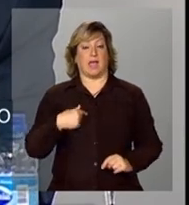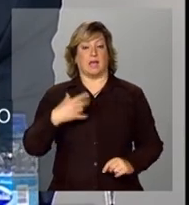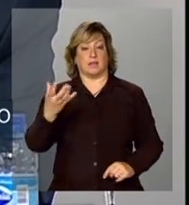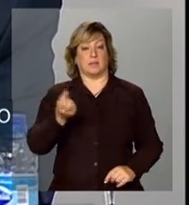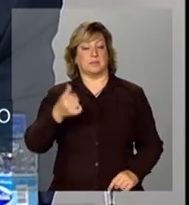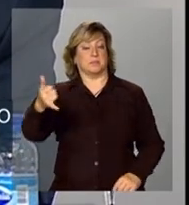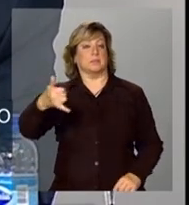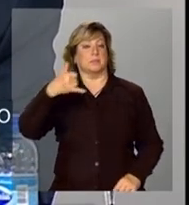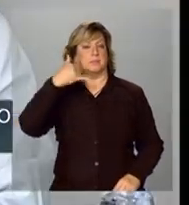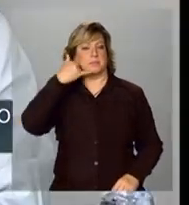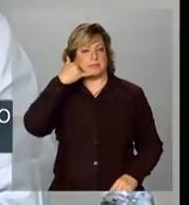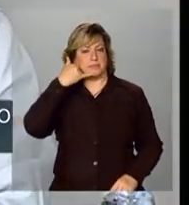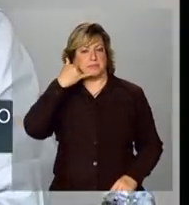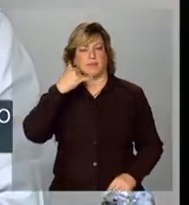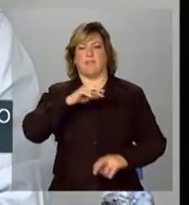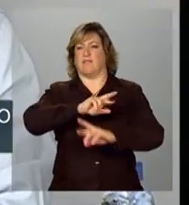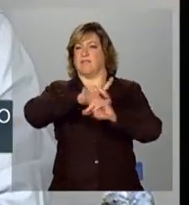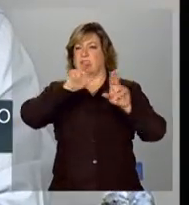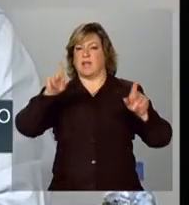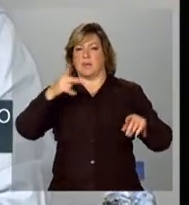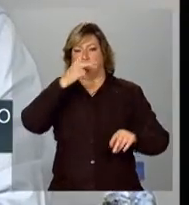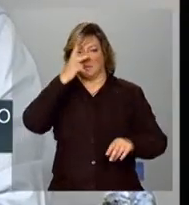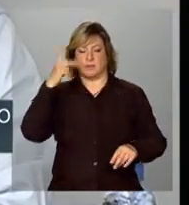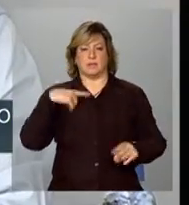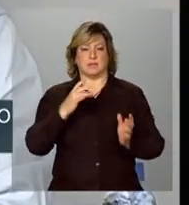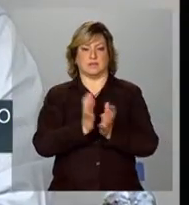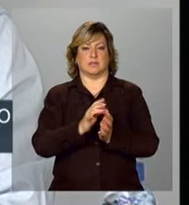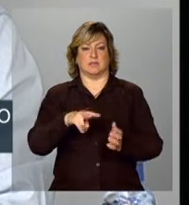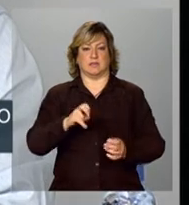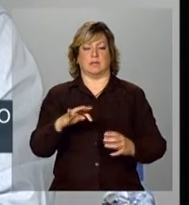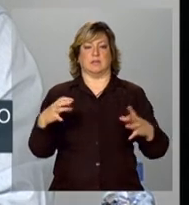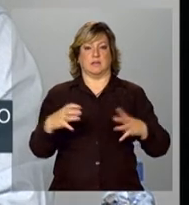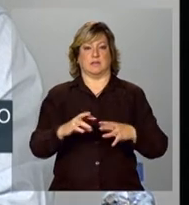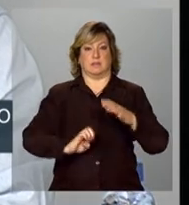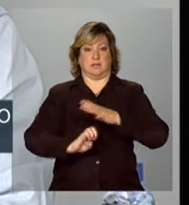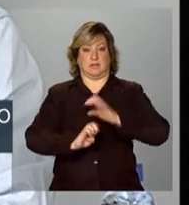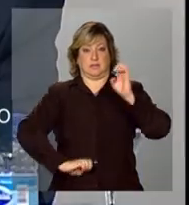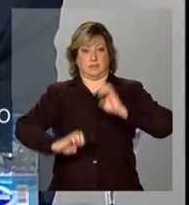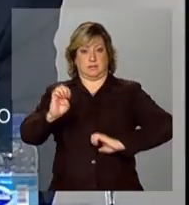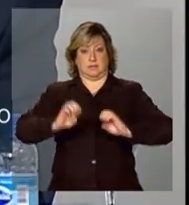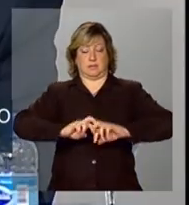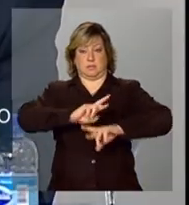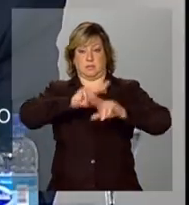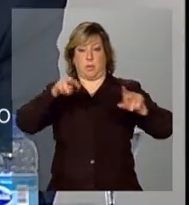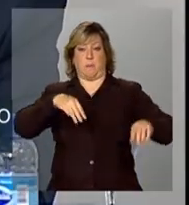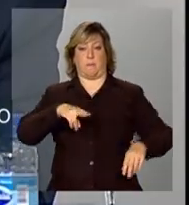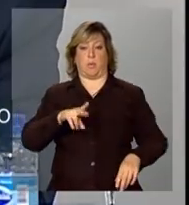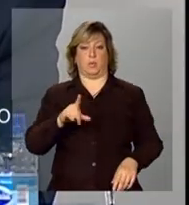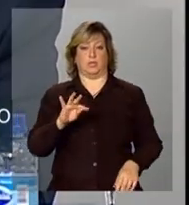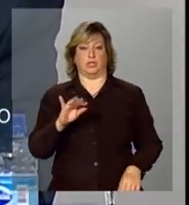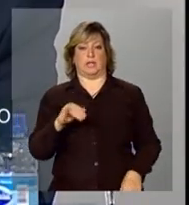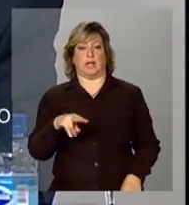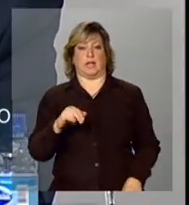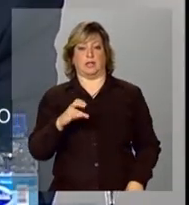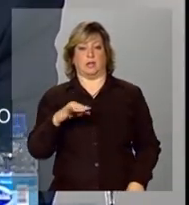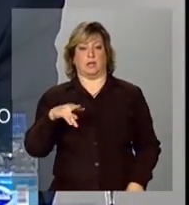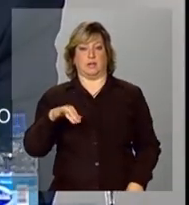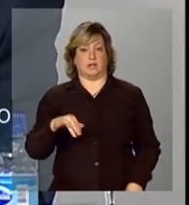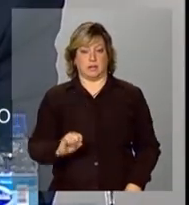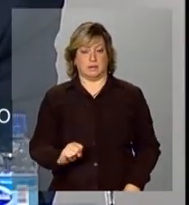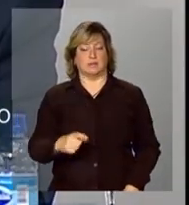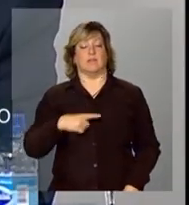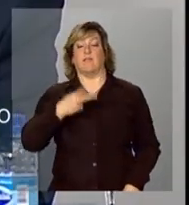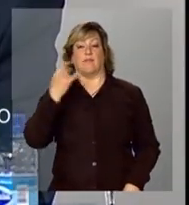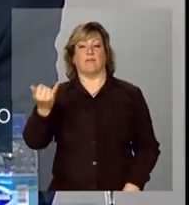de vários executivos da ANEC, de grandes empresas multinacionais, dizendo o seguinte: